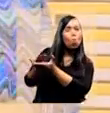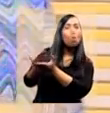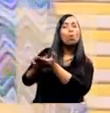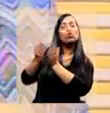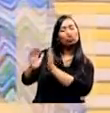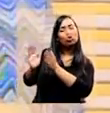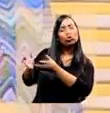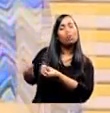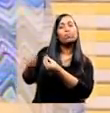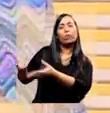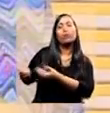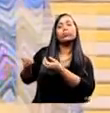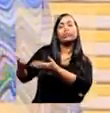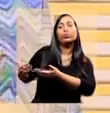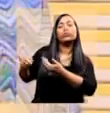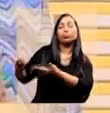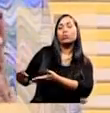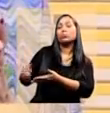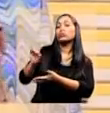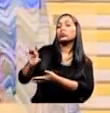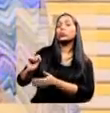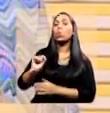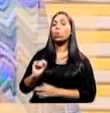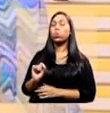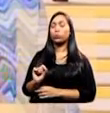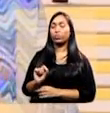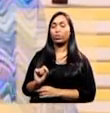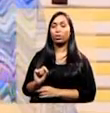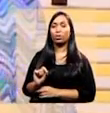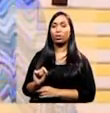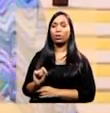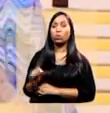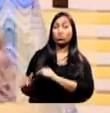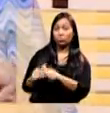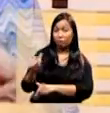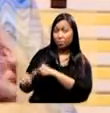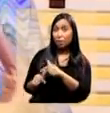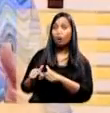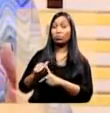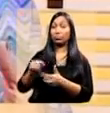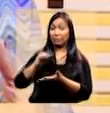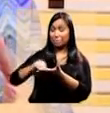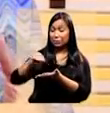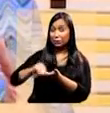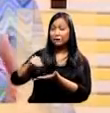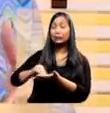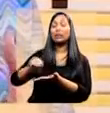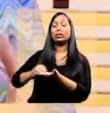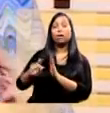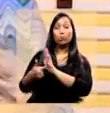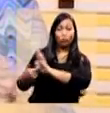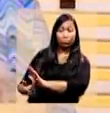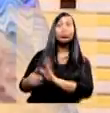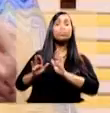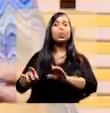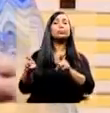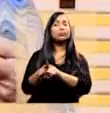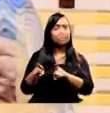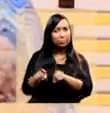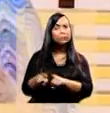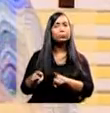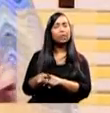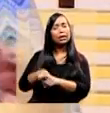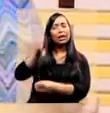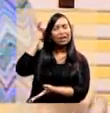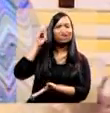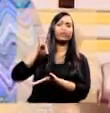é verdade. Levando não só os serviços da Secretaria, mostrando, mas